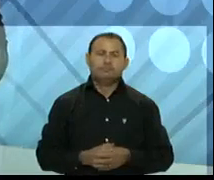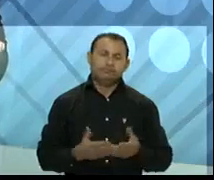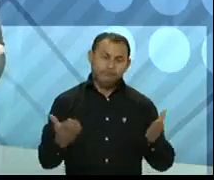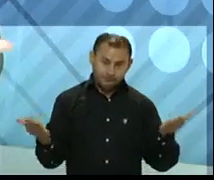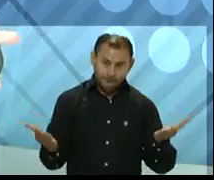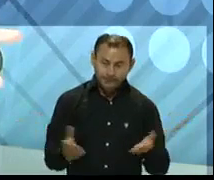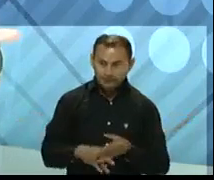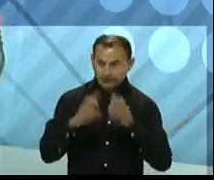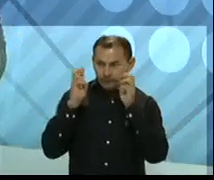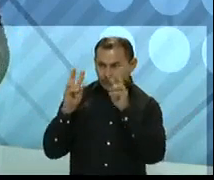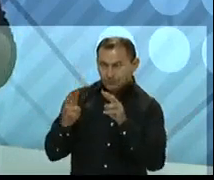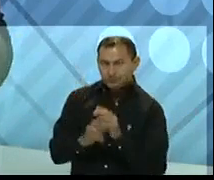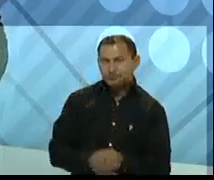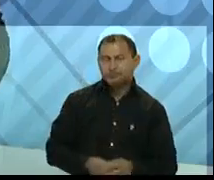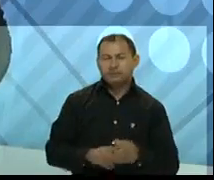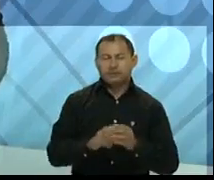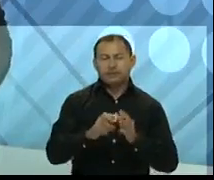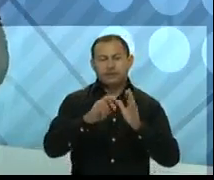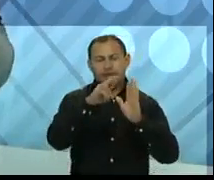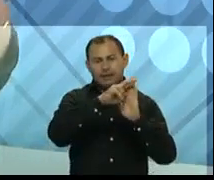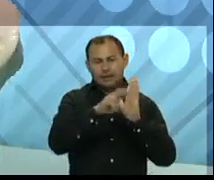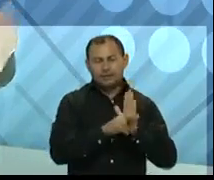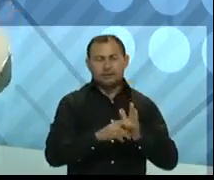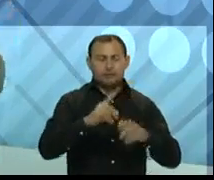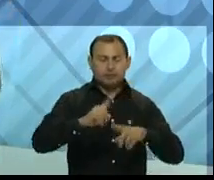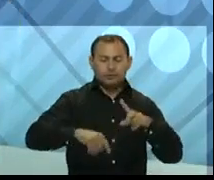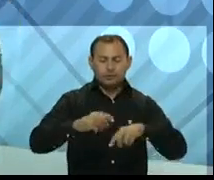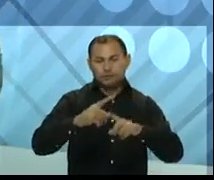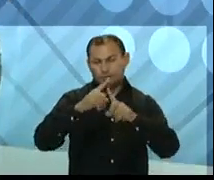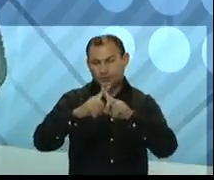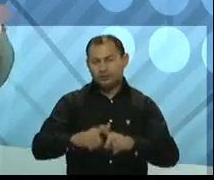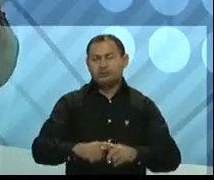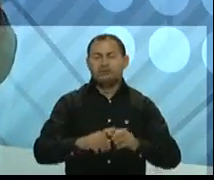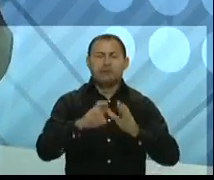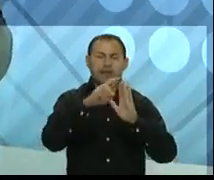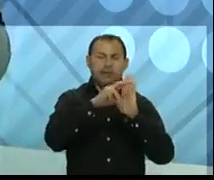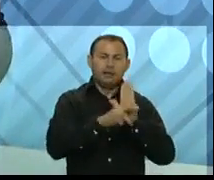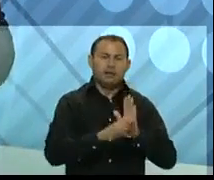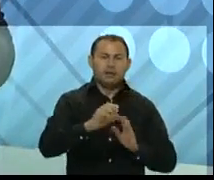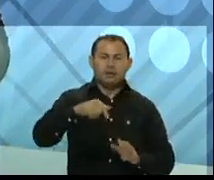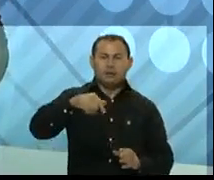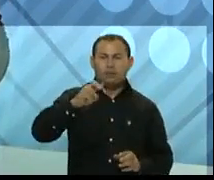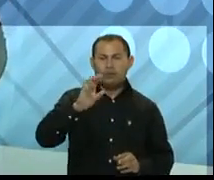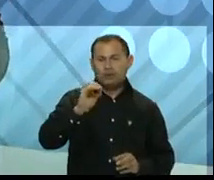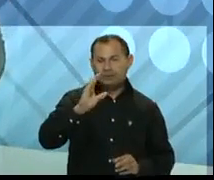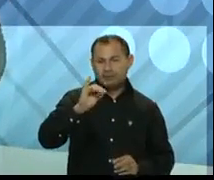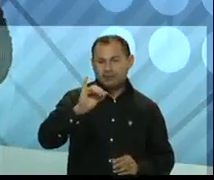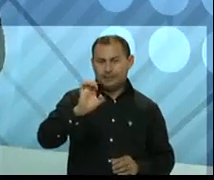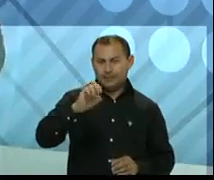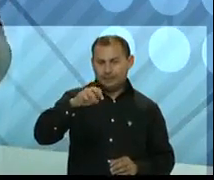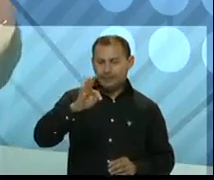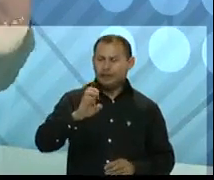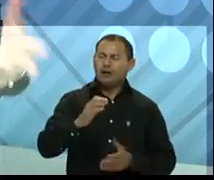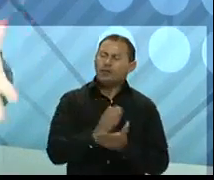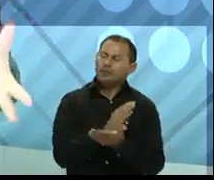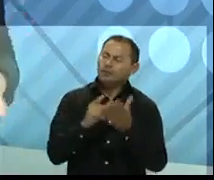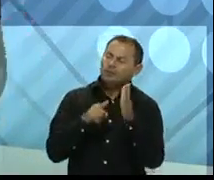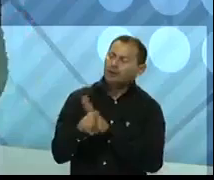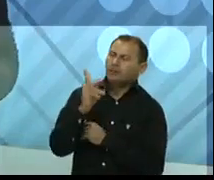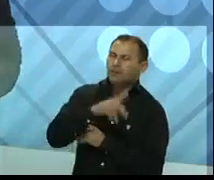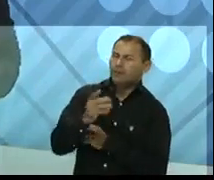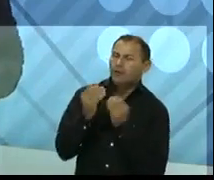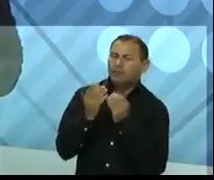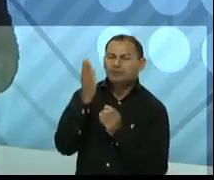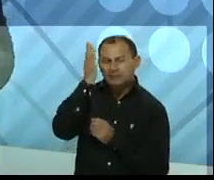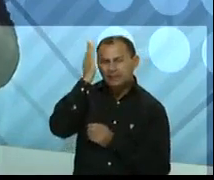Bom, nós já vimos então a questão da regra do produto, da regra do quociente. Alguns alunos às vezes perguntam assim, professora, como que eu faço